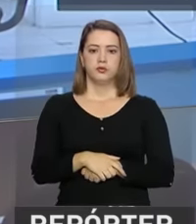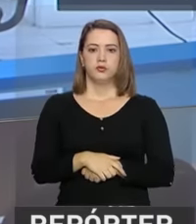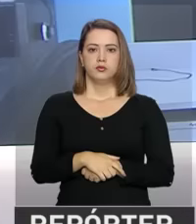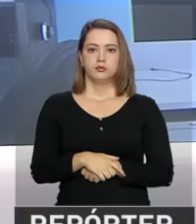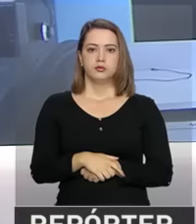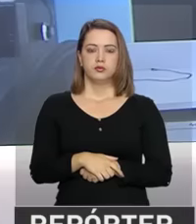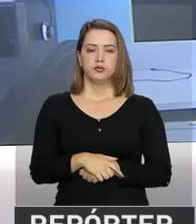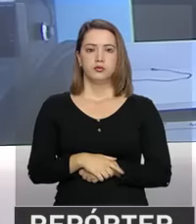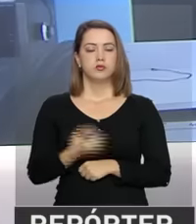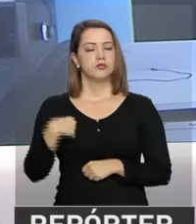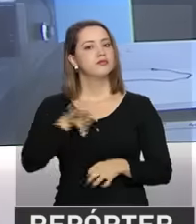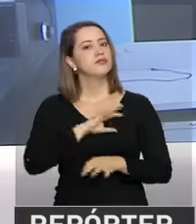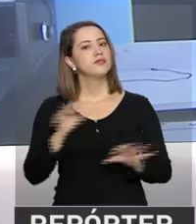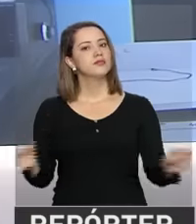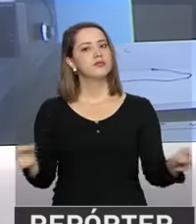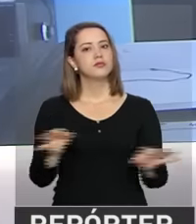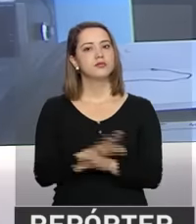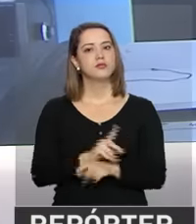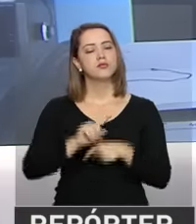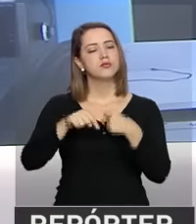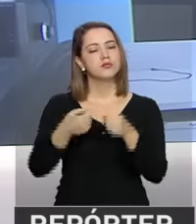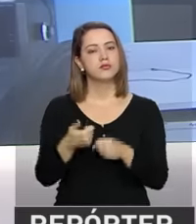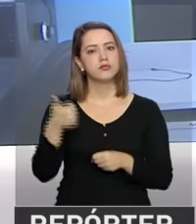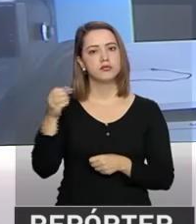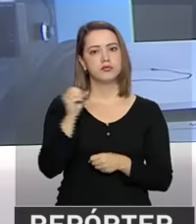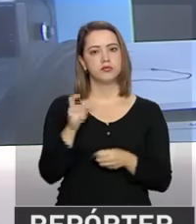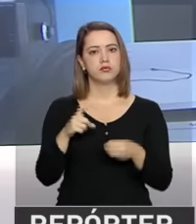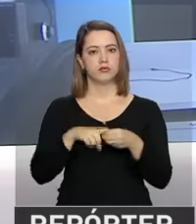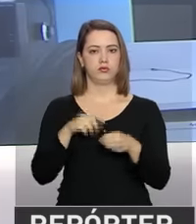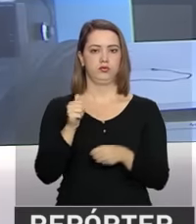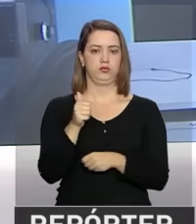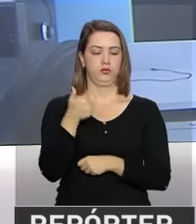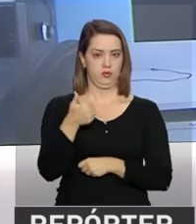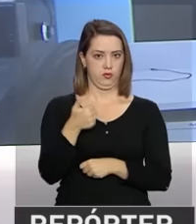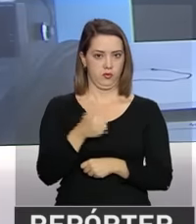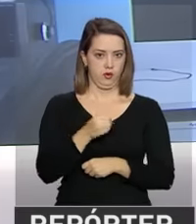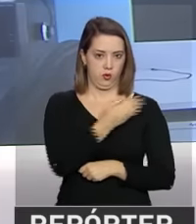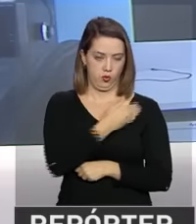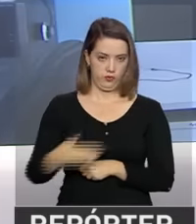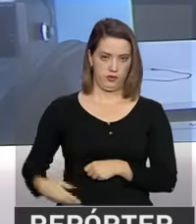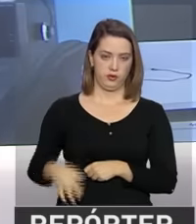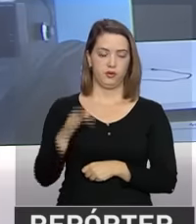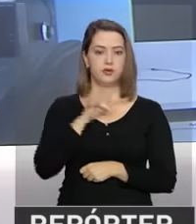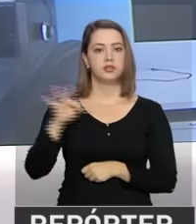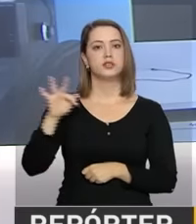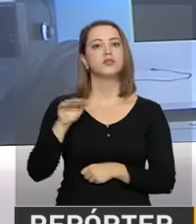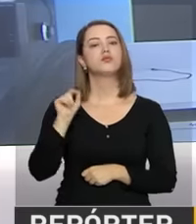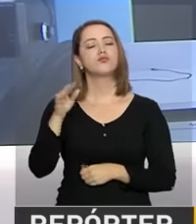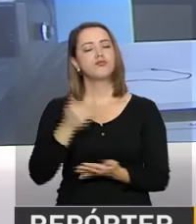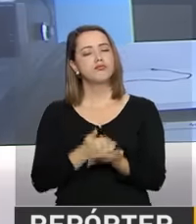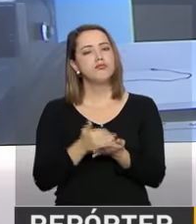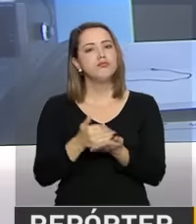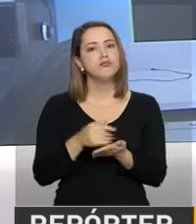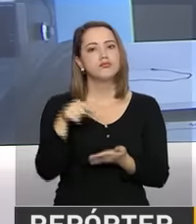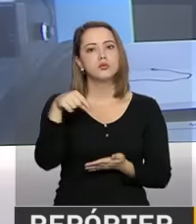receita.fazenda.gov.br. Nós ficamos por aqui, voltamos às 10 da manhã com outras informações do governo federal. Acompanhe também as